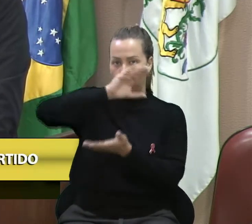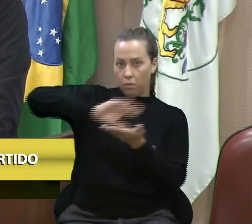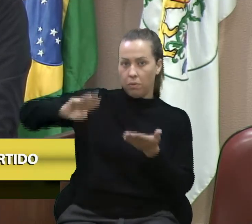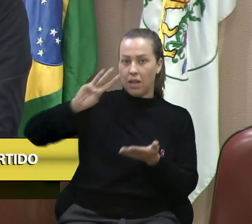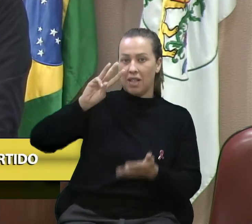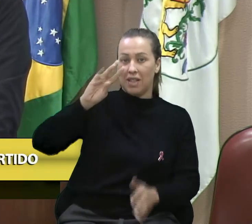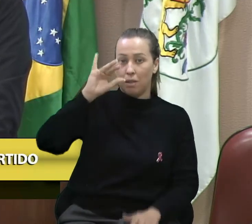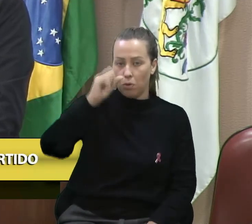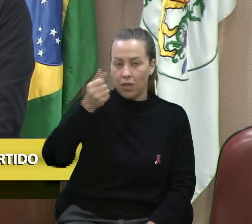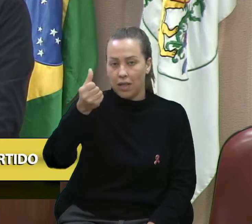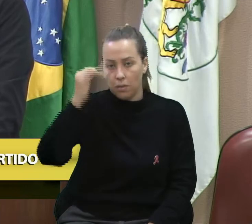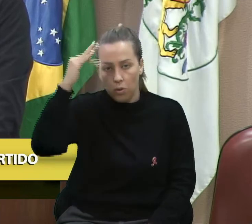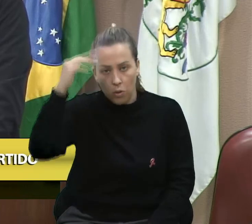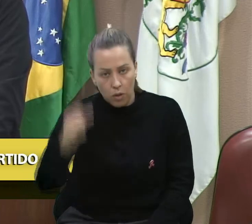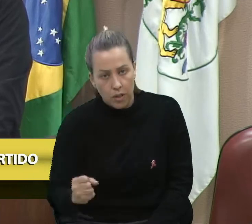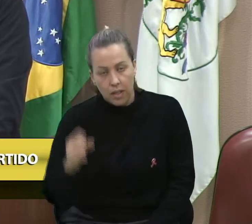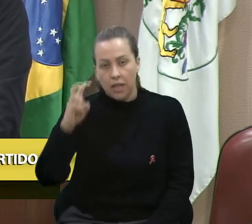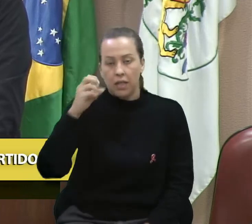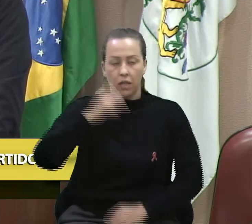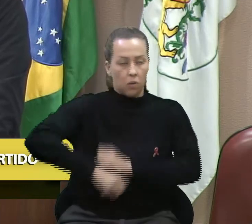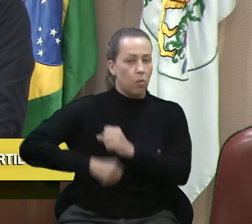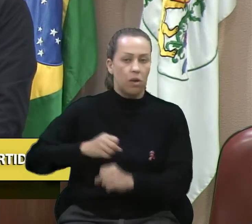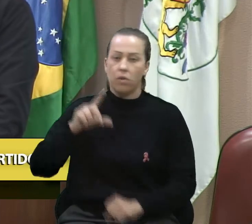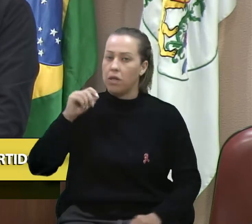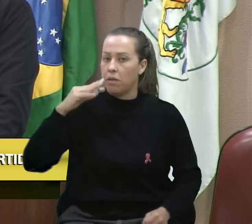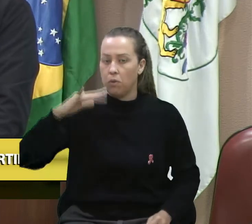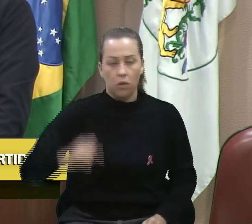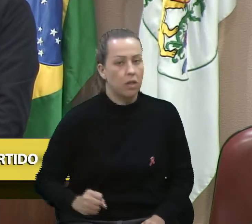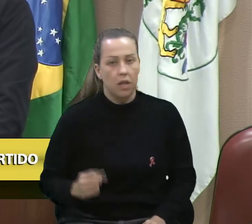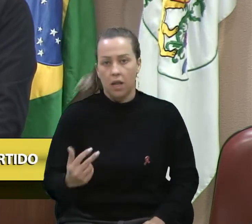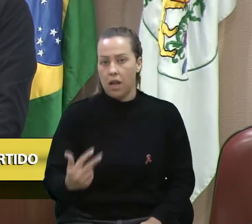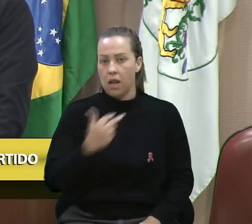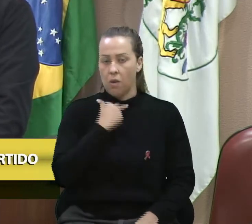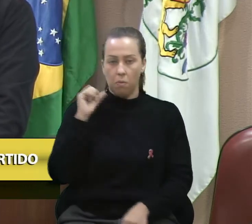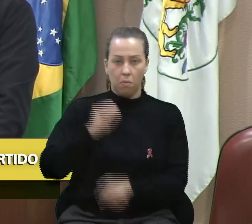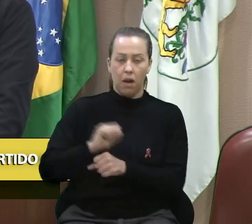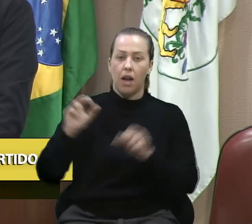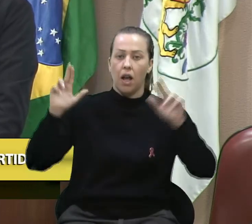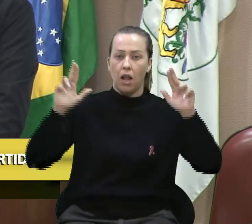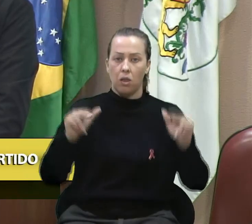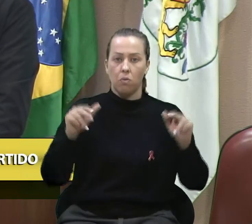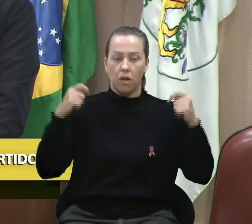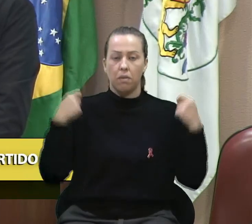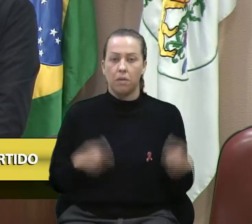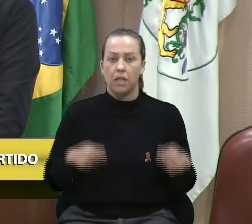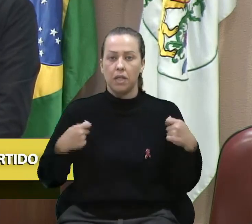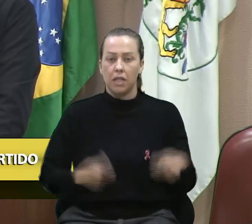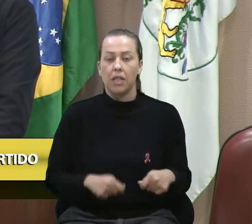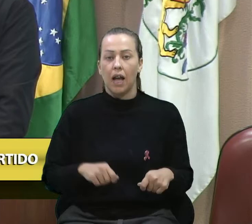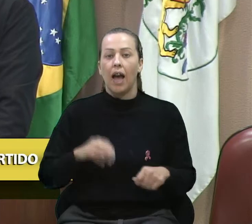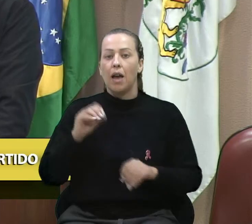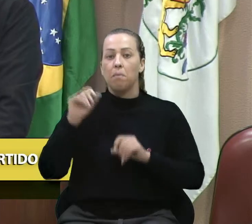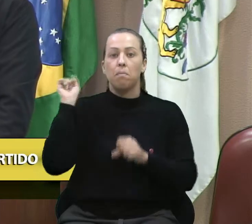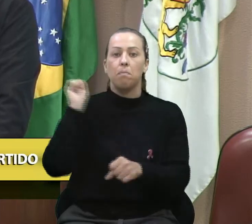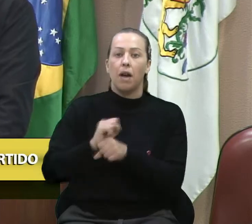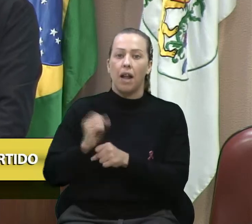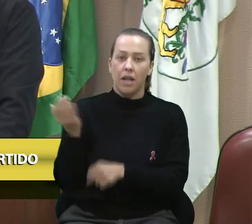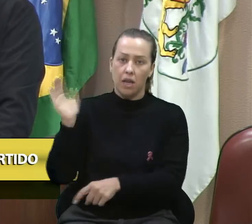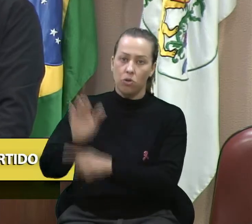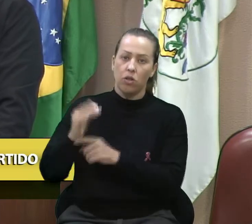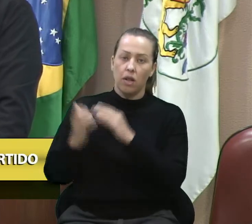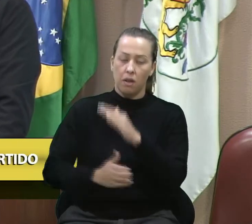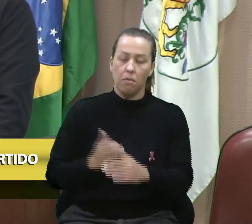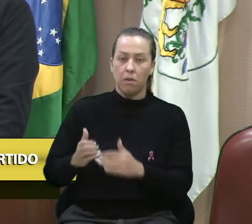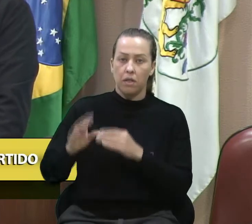3, de 6, daqui 5 anos em vez de 6, de 10, e a gente não termina nunca, porque a gente precisa sanar essa empresa. Seu à